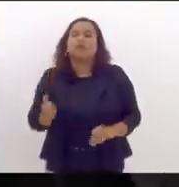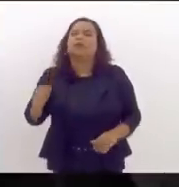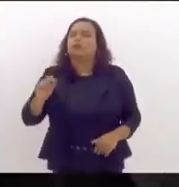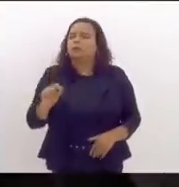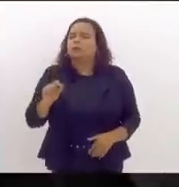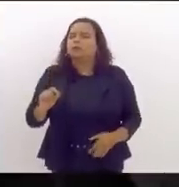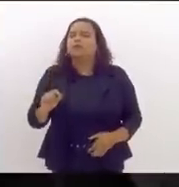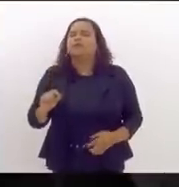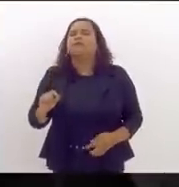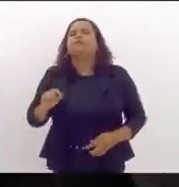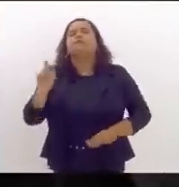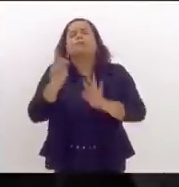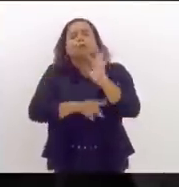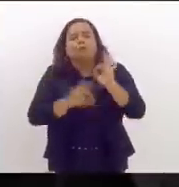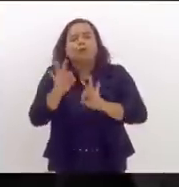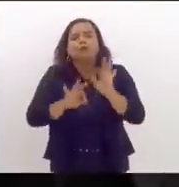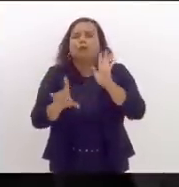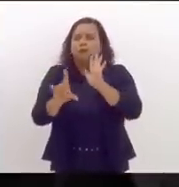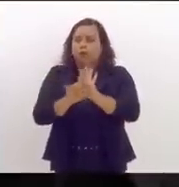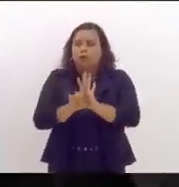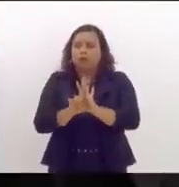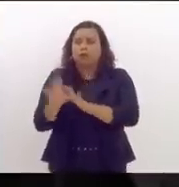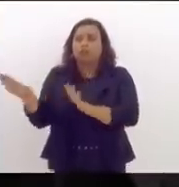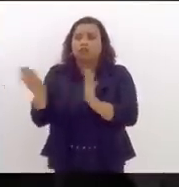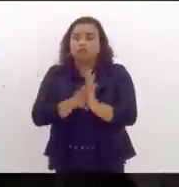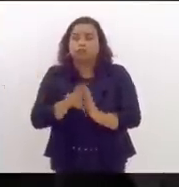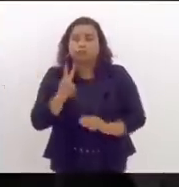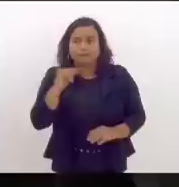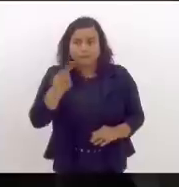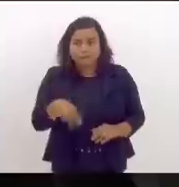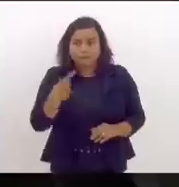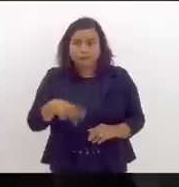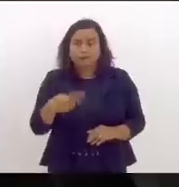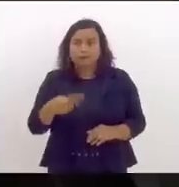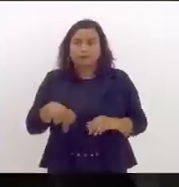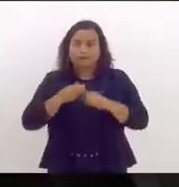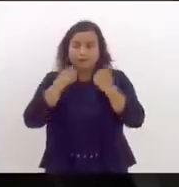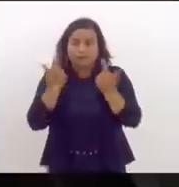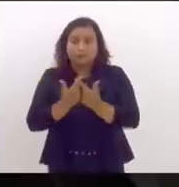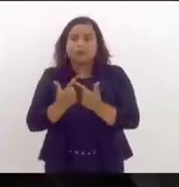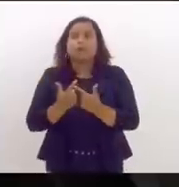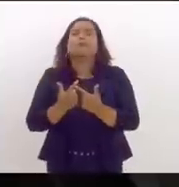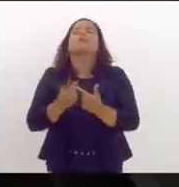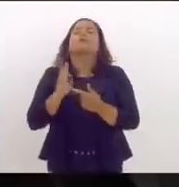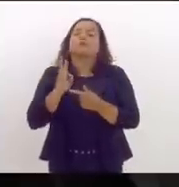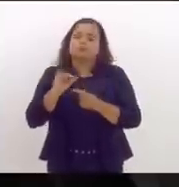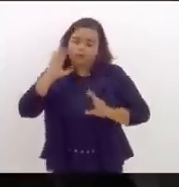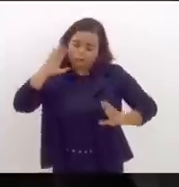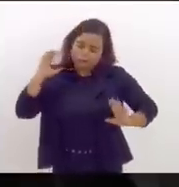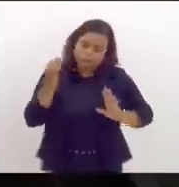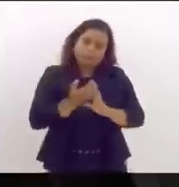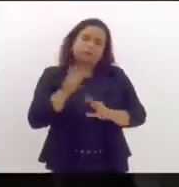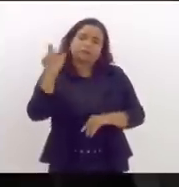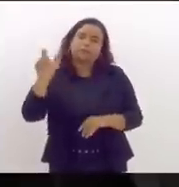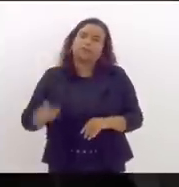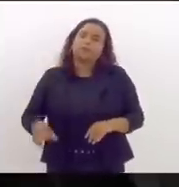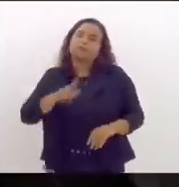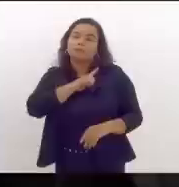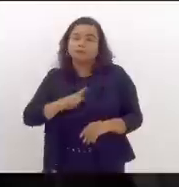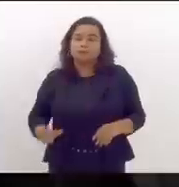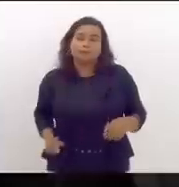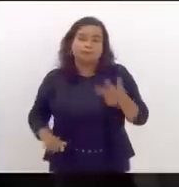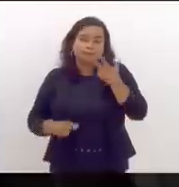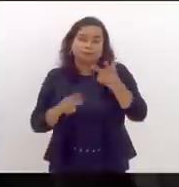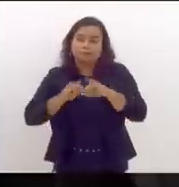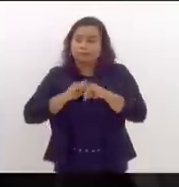a o projeto de lei que será que chegará aqui nessa casa reproduzirá o que o governador falar uma mensagem